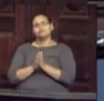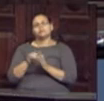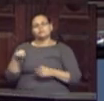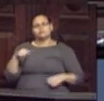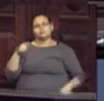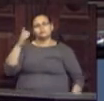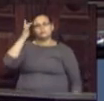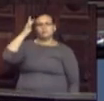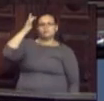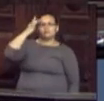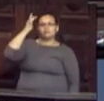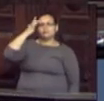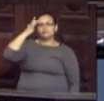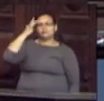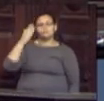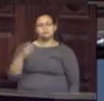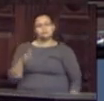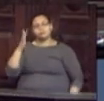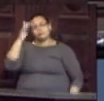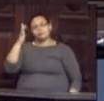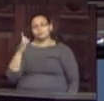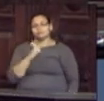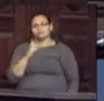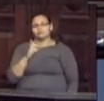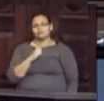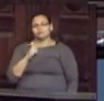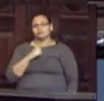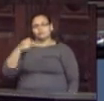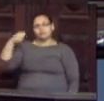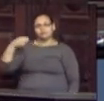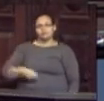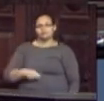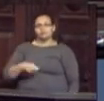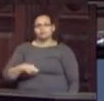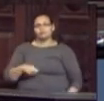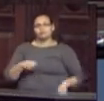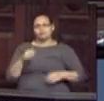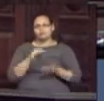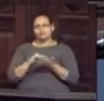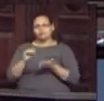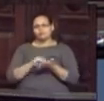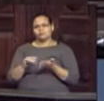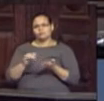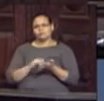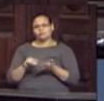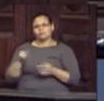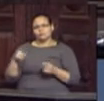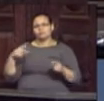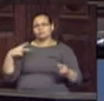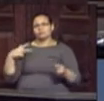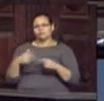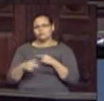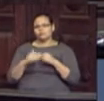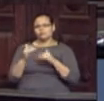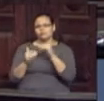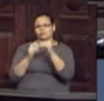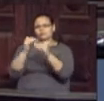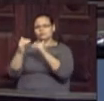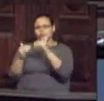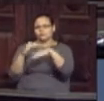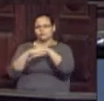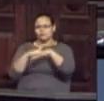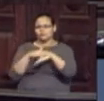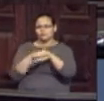do secretário de sua equipe. Amanhã nós temos, Julianelli, que exigir do secretário que interrompa esse processo, dialogue